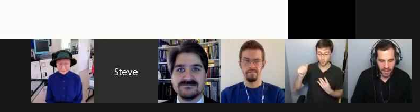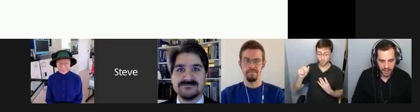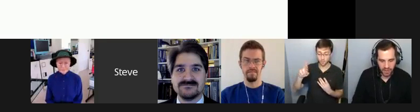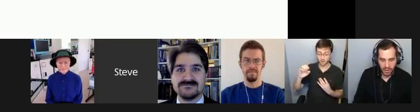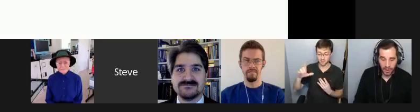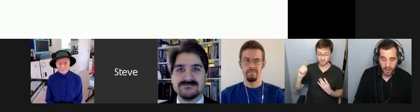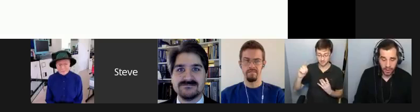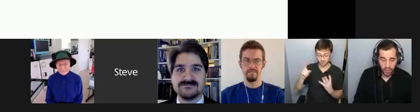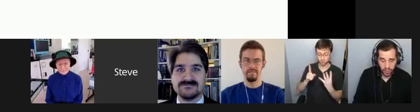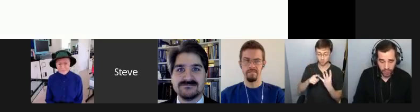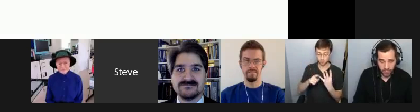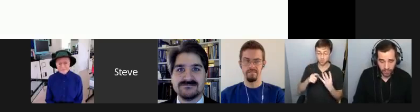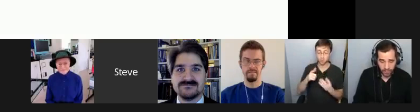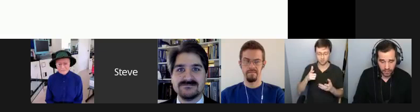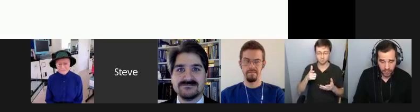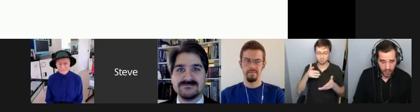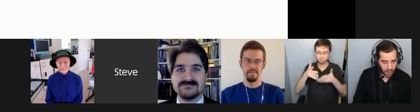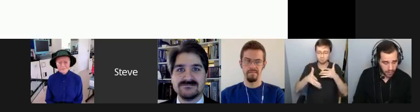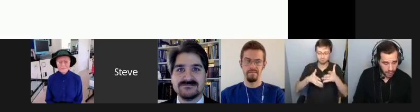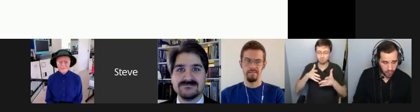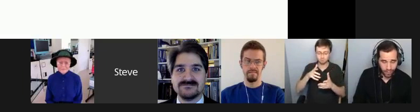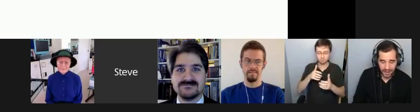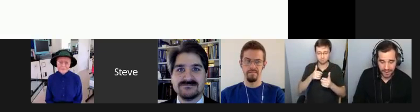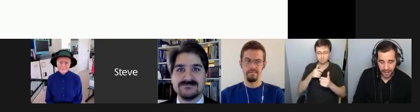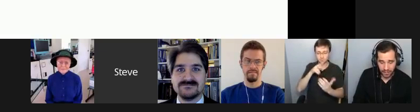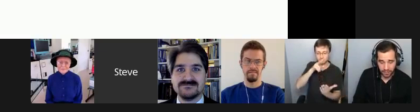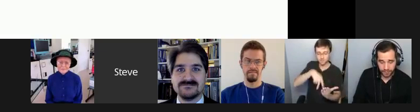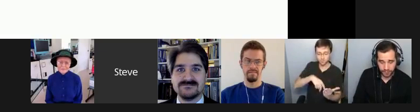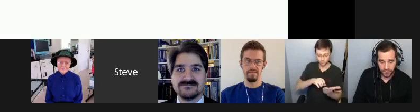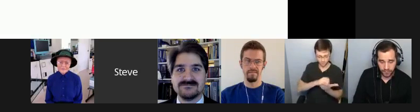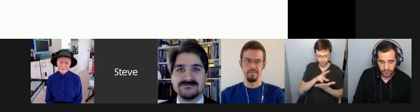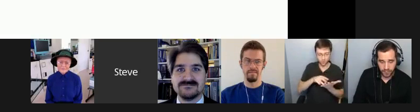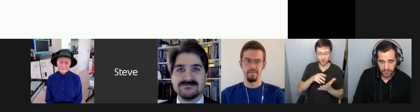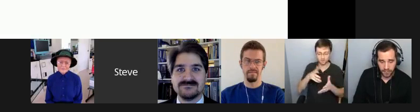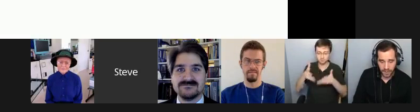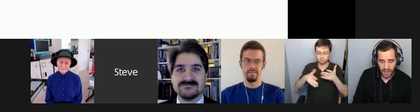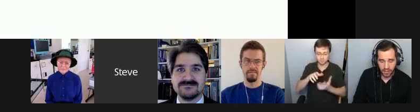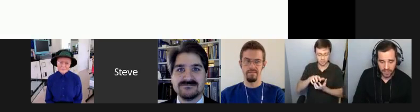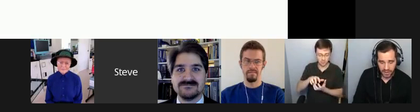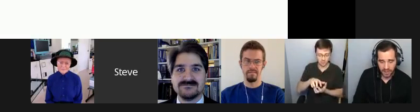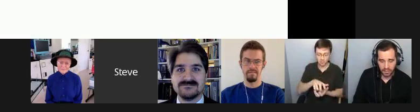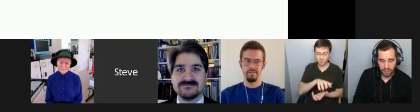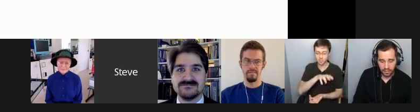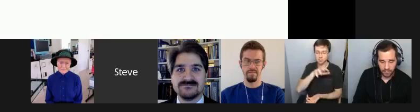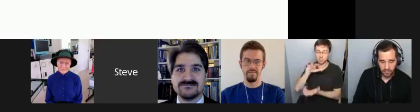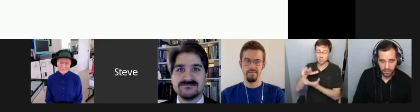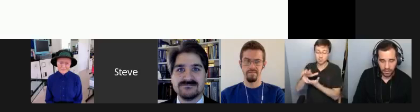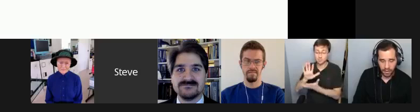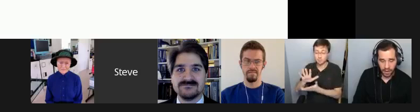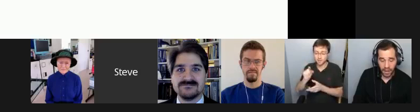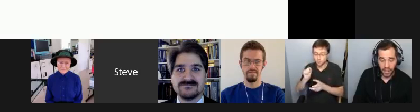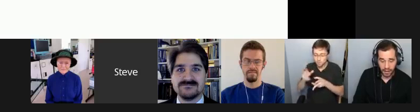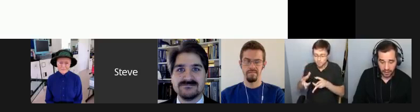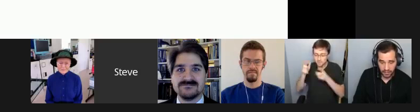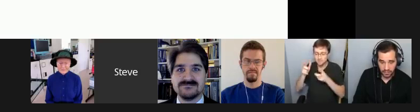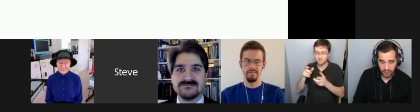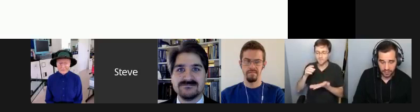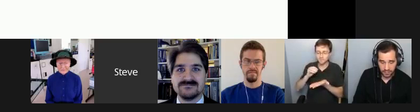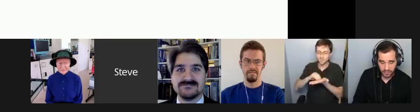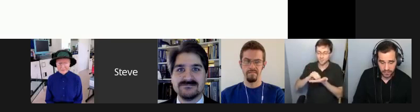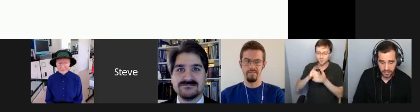de dificuldade. E o último, o Marcelo, ele conseguiu